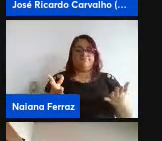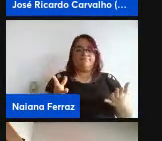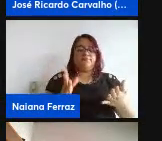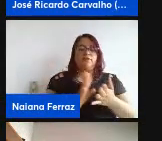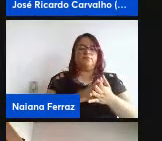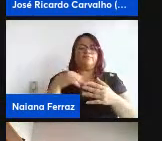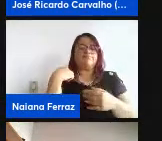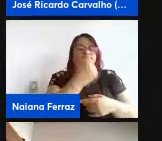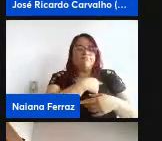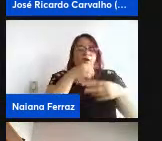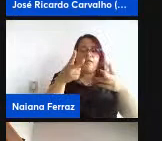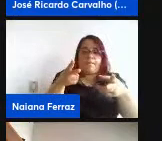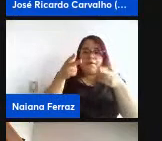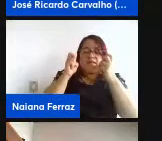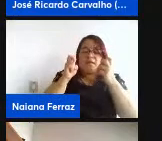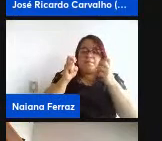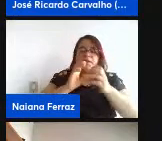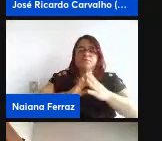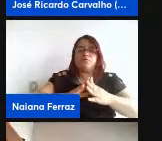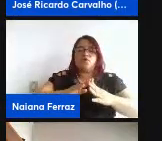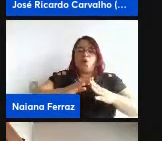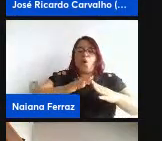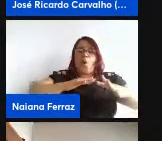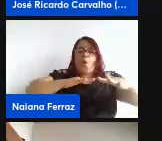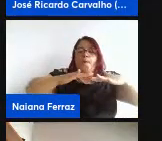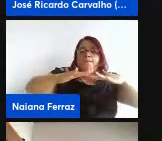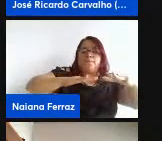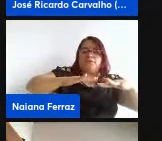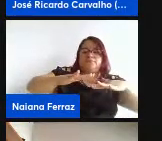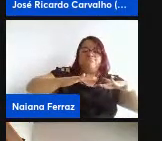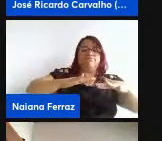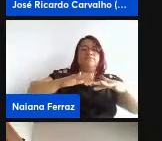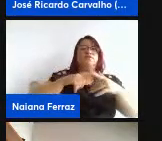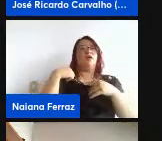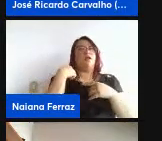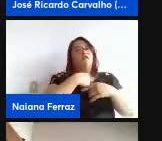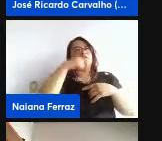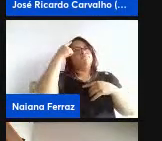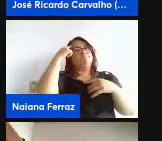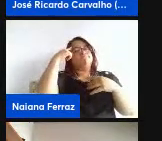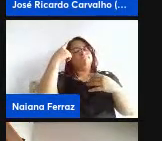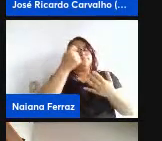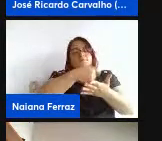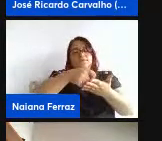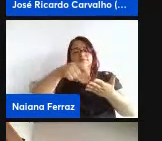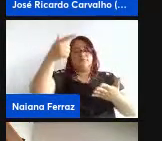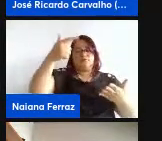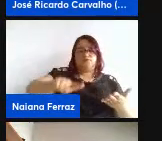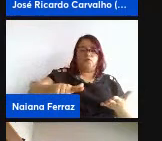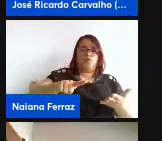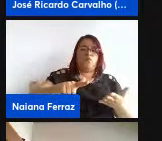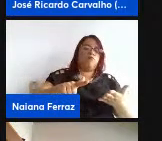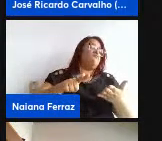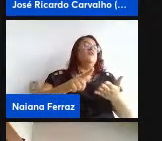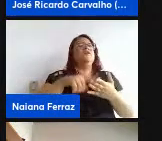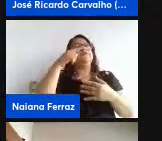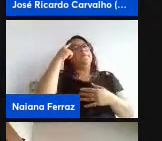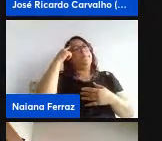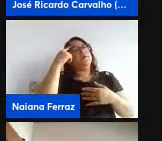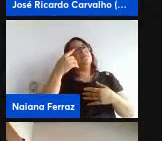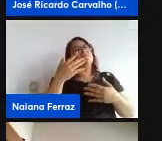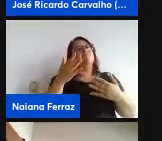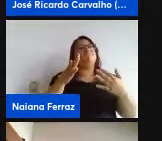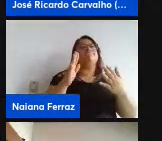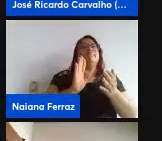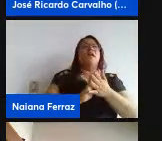Esse movimento, que, evidentemente, quando a gente pensa em reescrita e revisão, a gente pensa que, às vezes, você precisa fazer mais